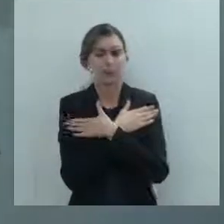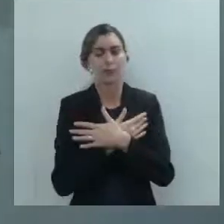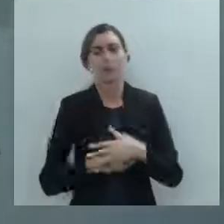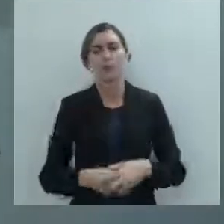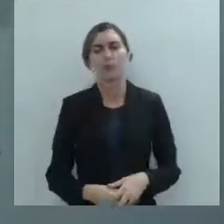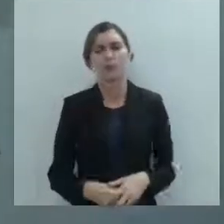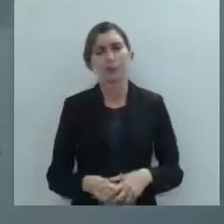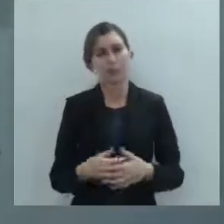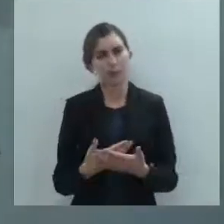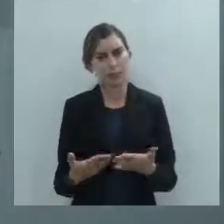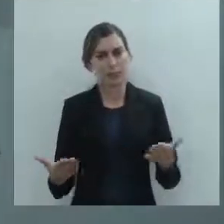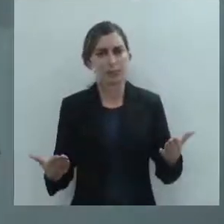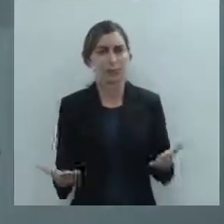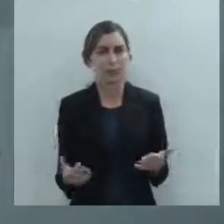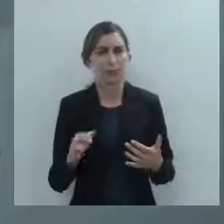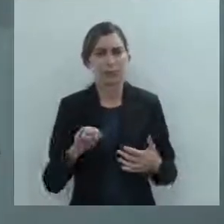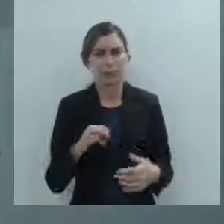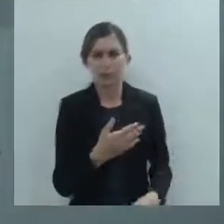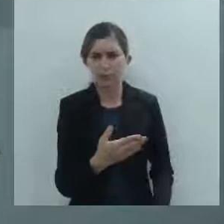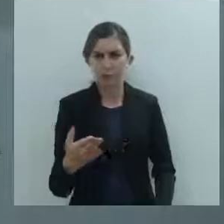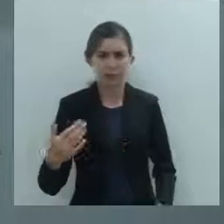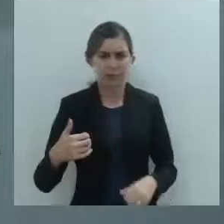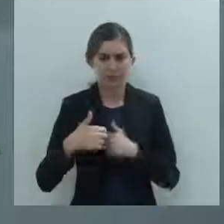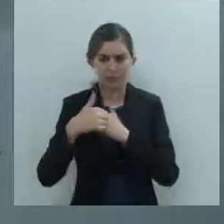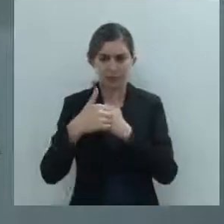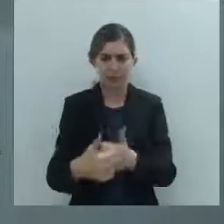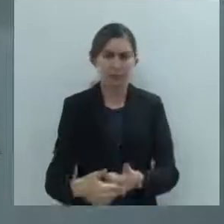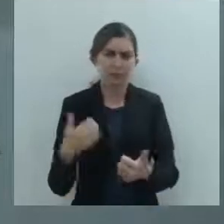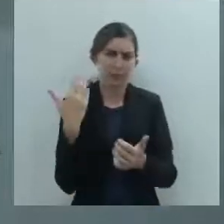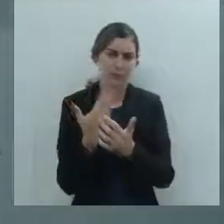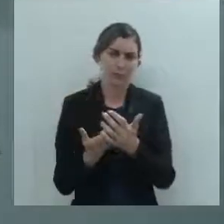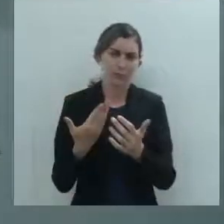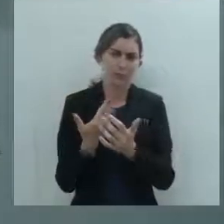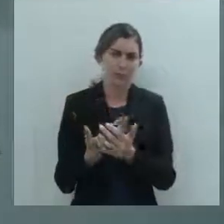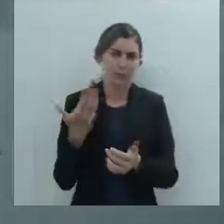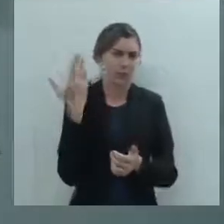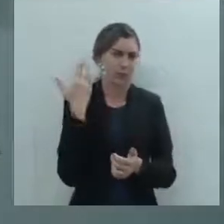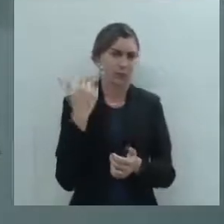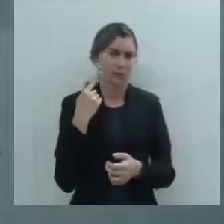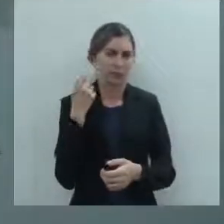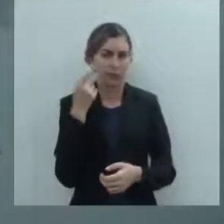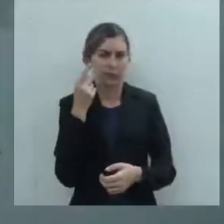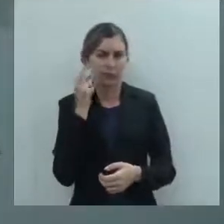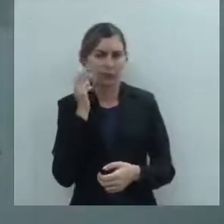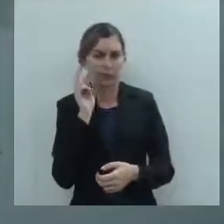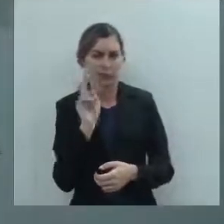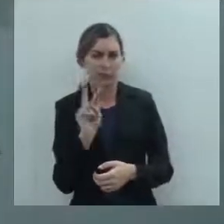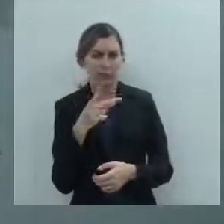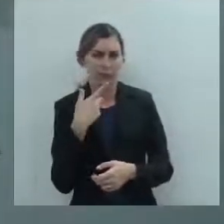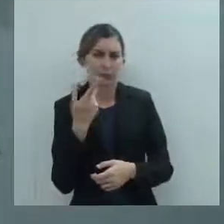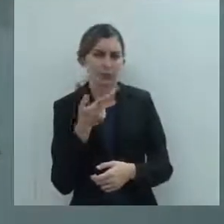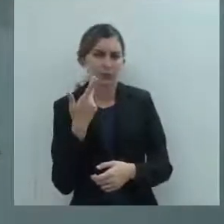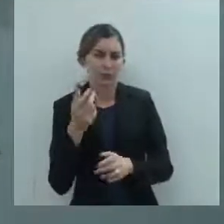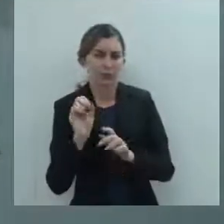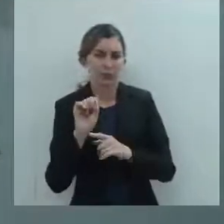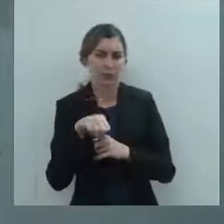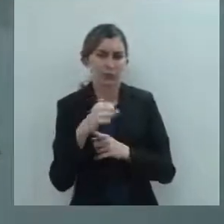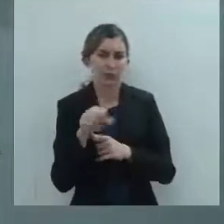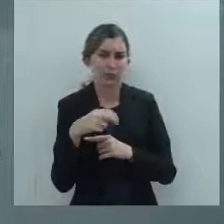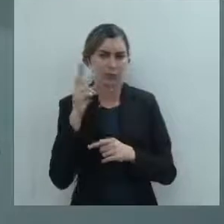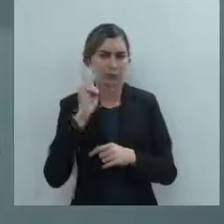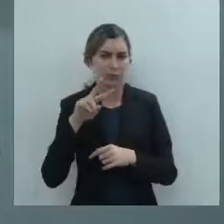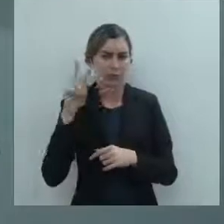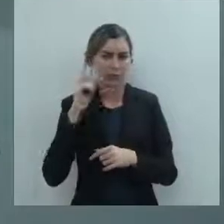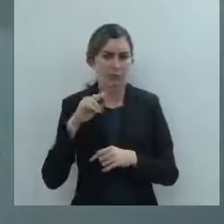querido Olá pessoal se você acompanhou nossa aula passado você viu e falamos o sujeito da